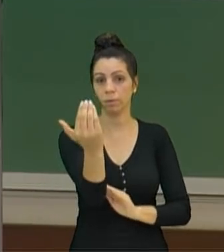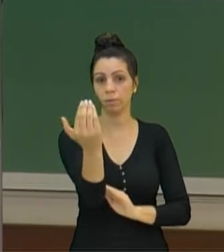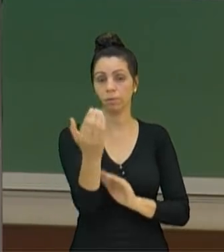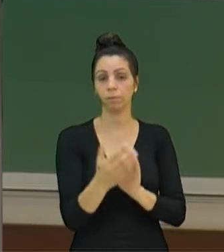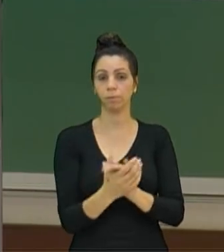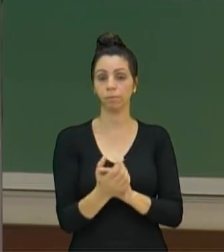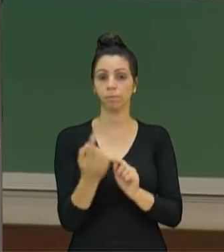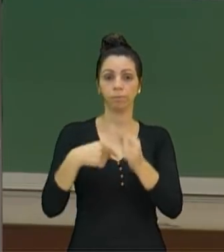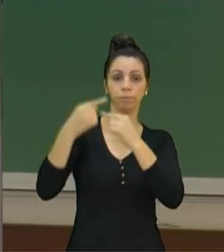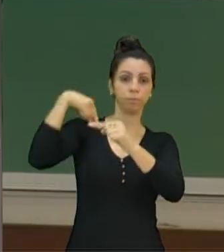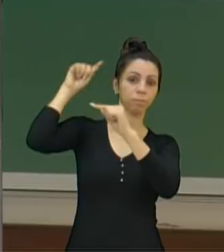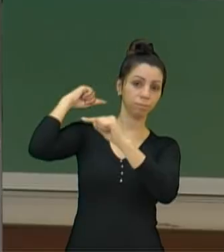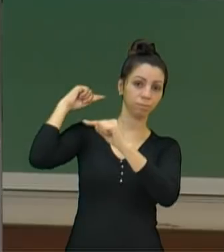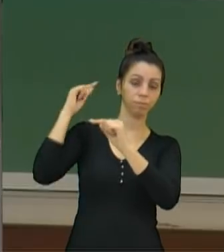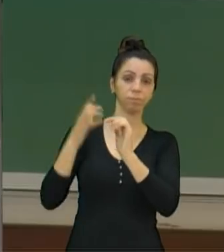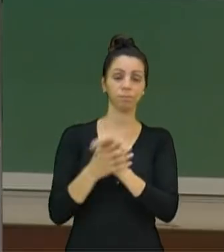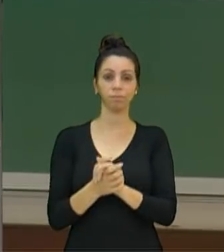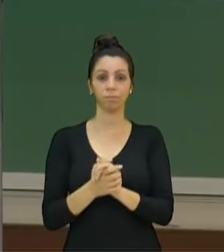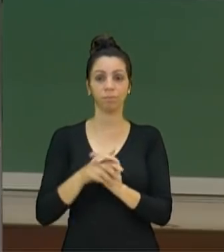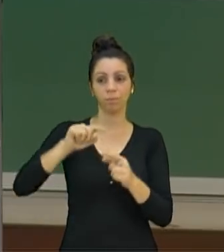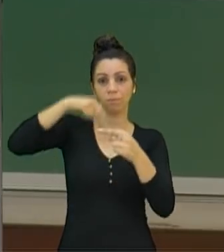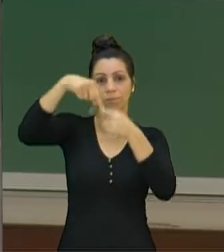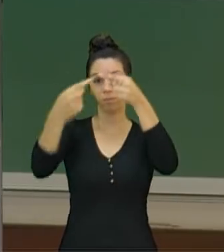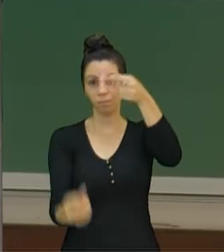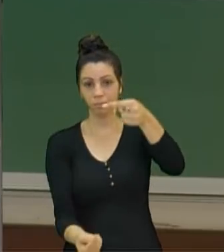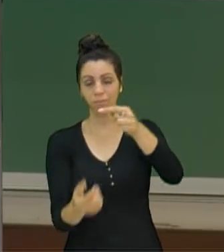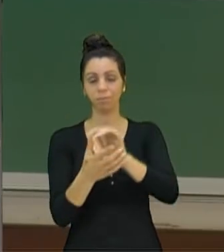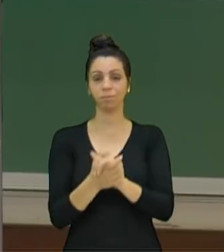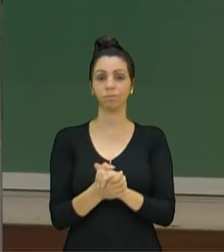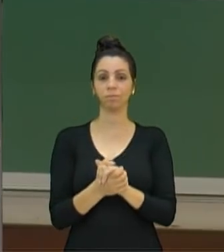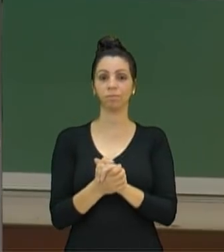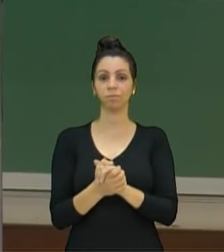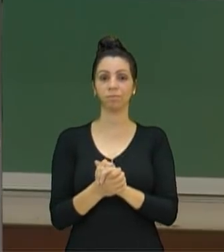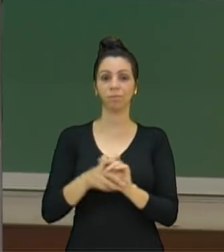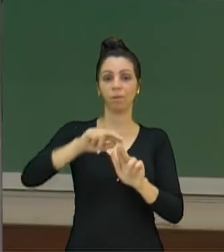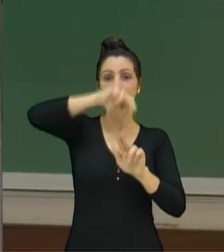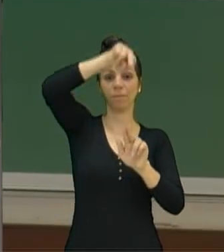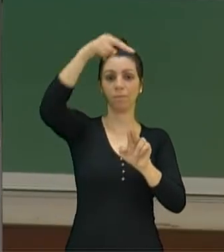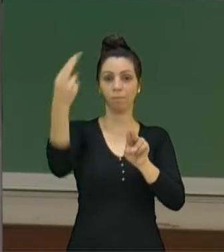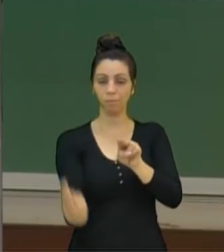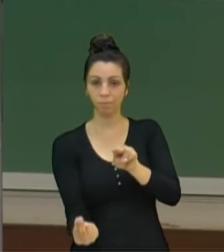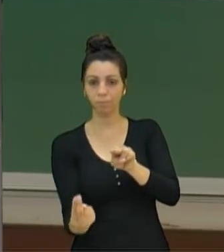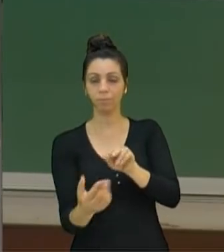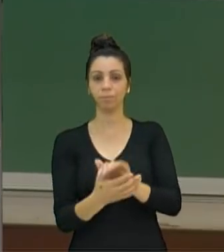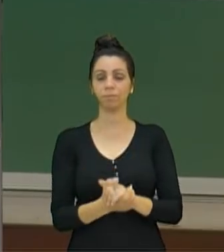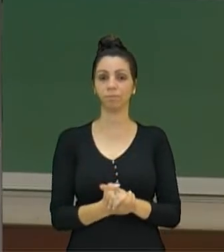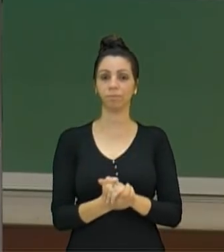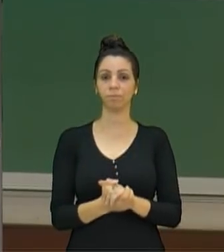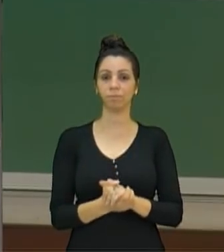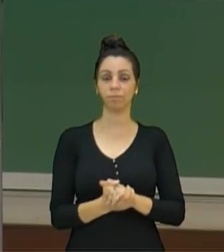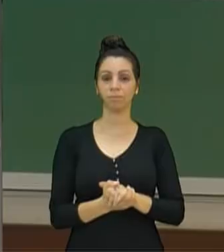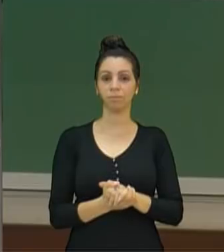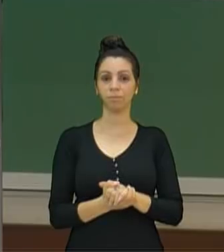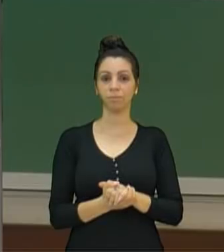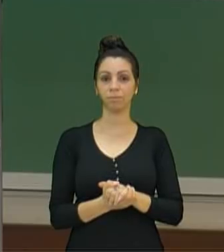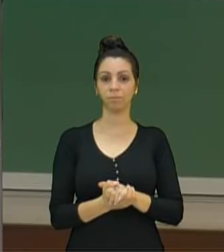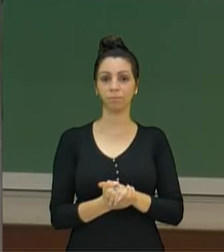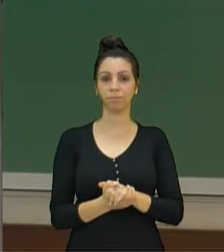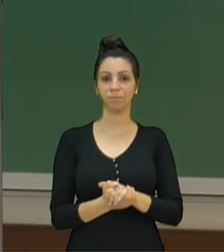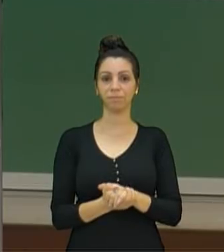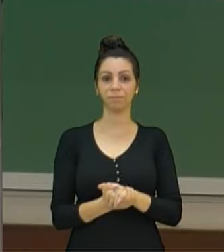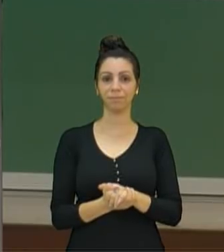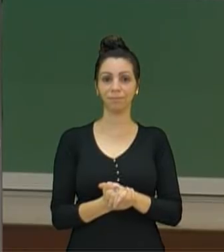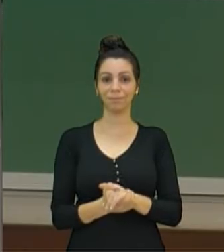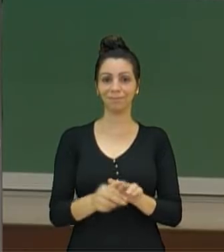de costas, o salto revirado, o salto parafuso, o salto com pontapé para a lua e